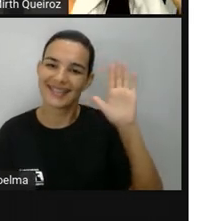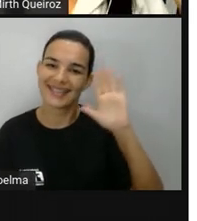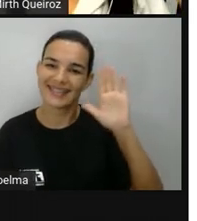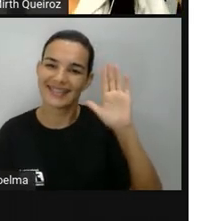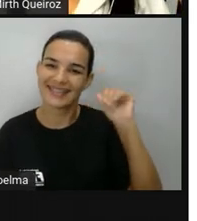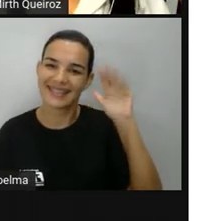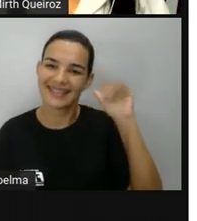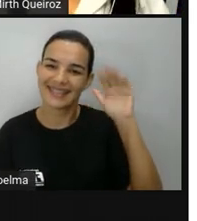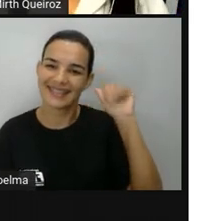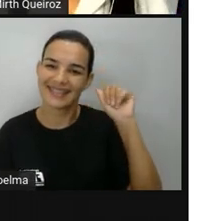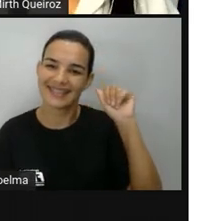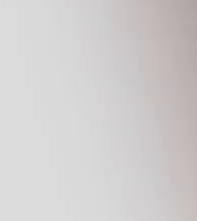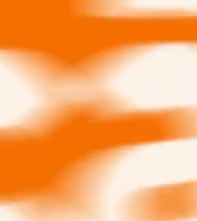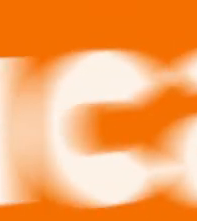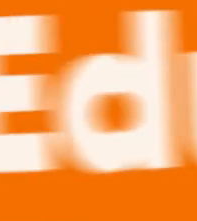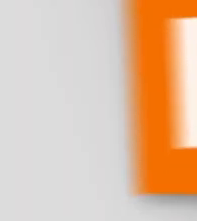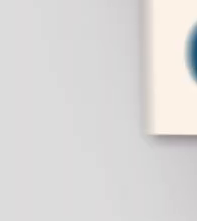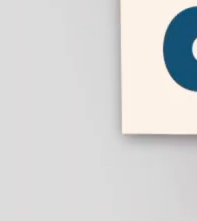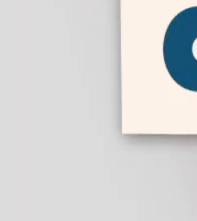até a próxima aula. Tchau, tchau!